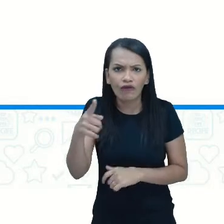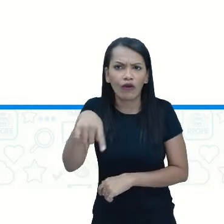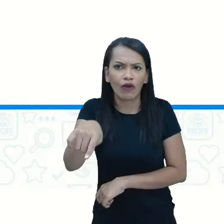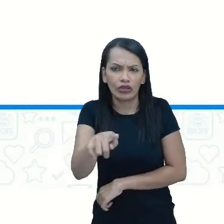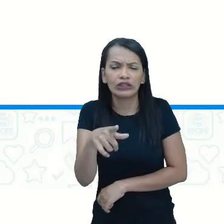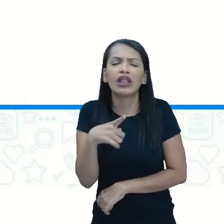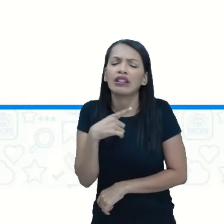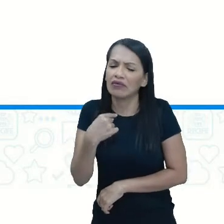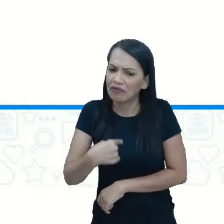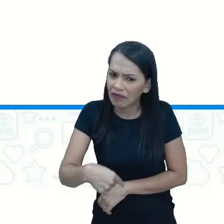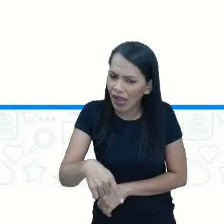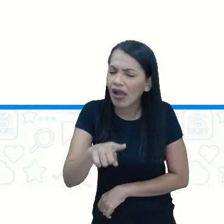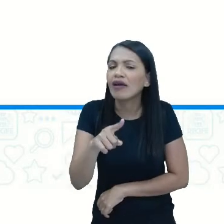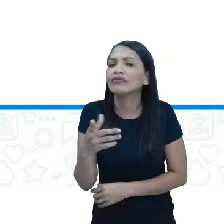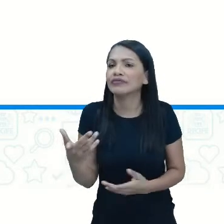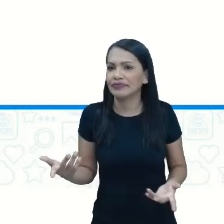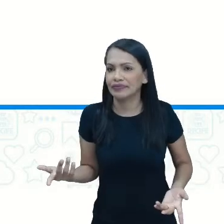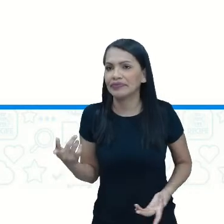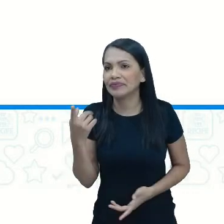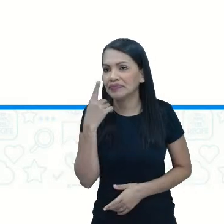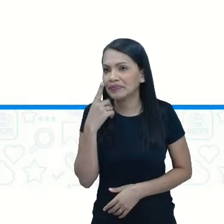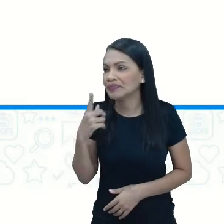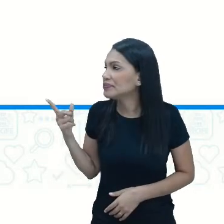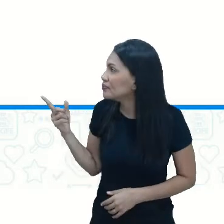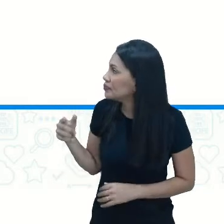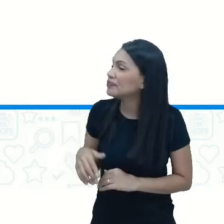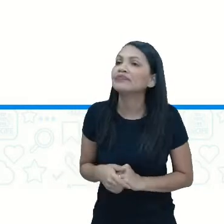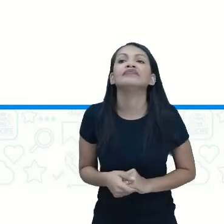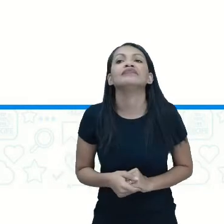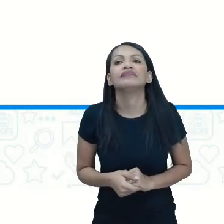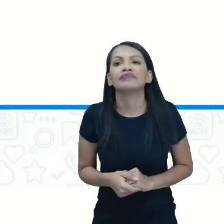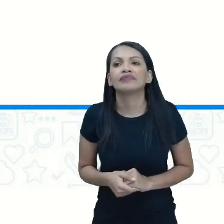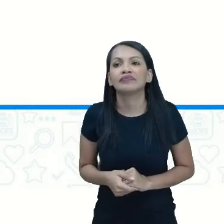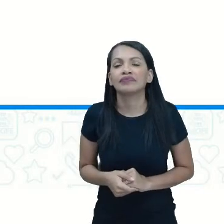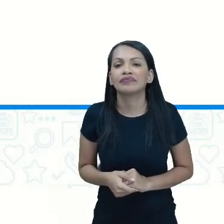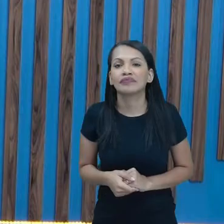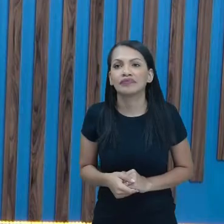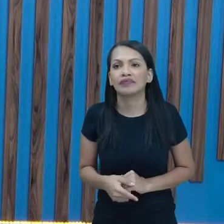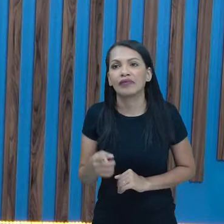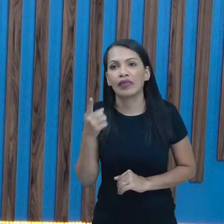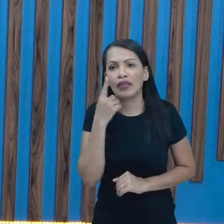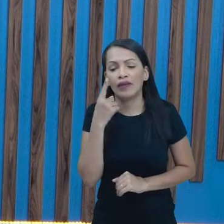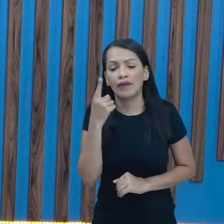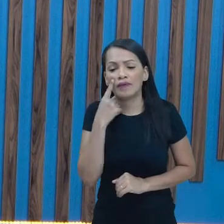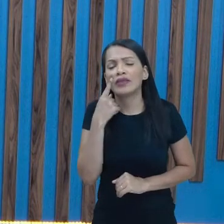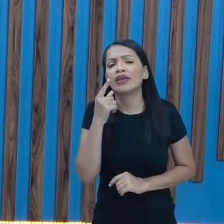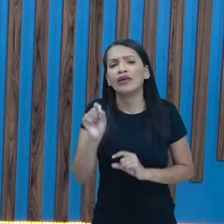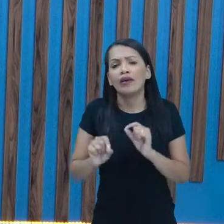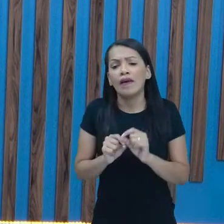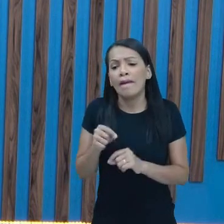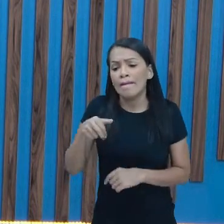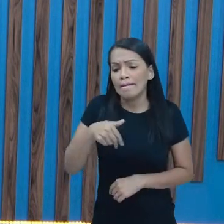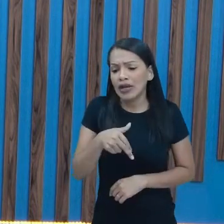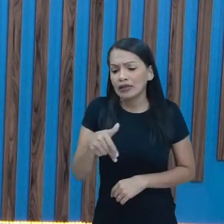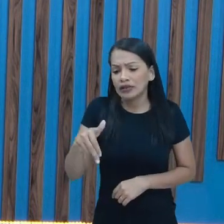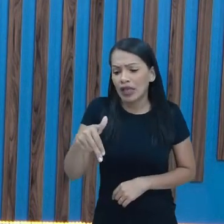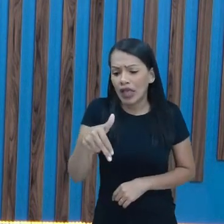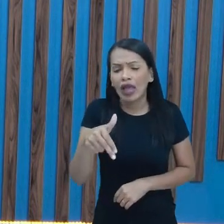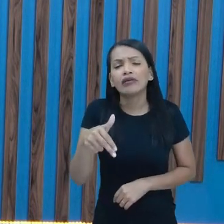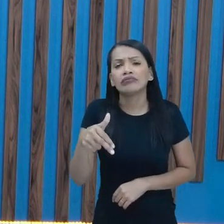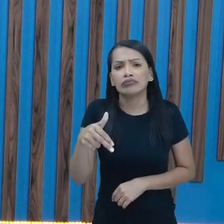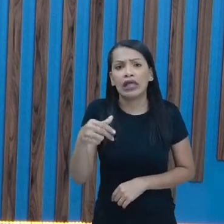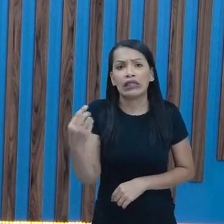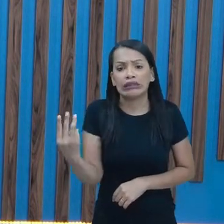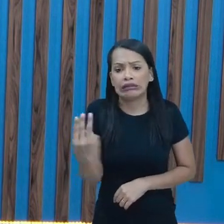deve ir, tá? Olha aqui, expedição para as Três Santas, para a Rota Imperial,